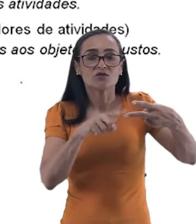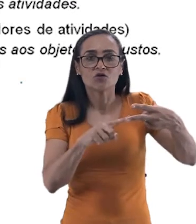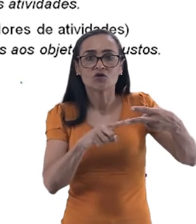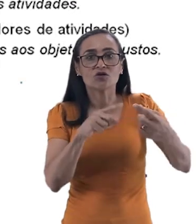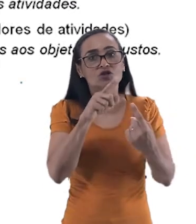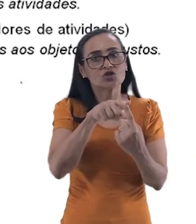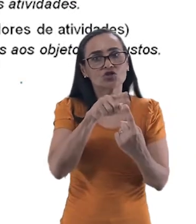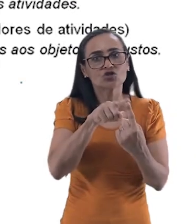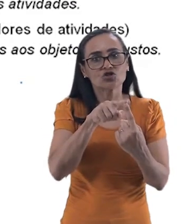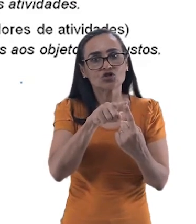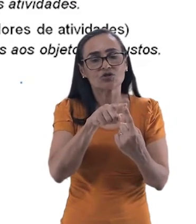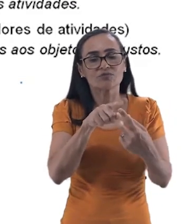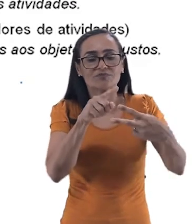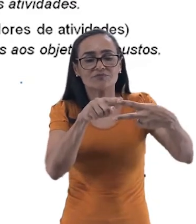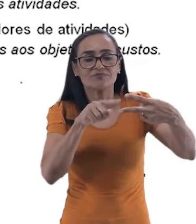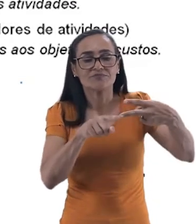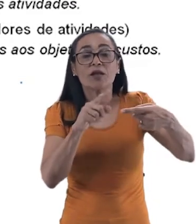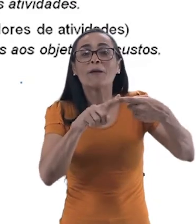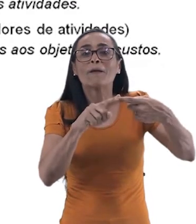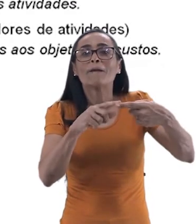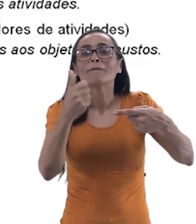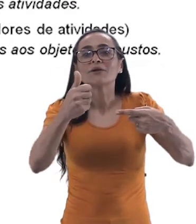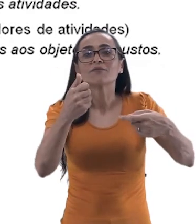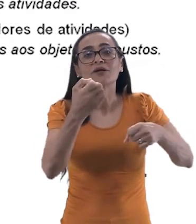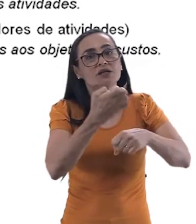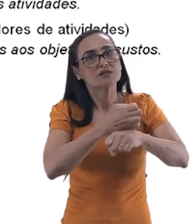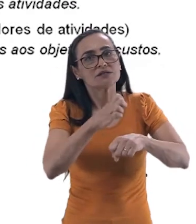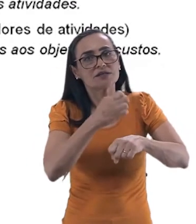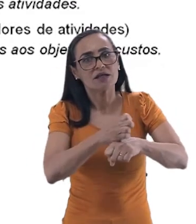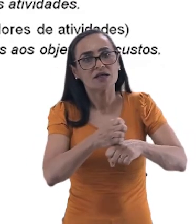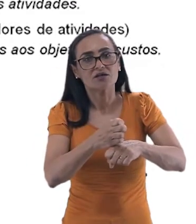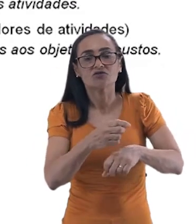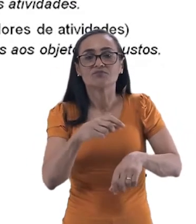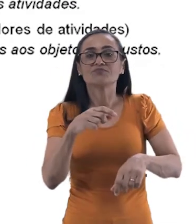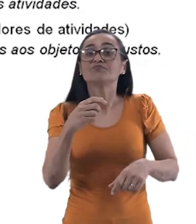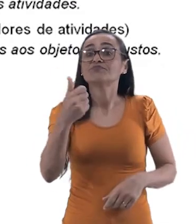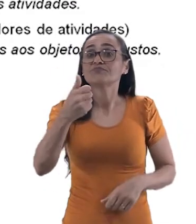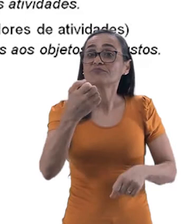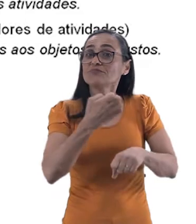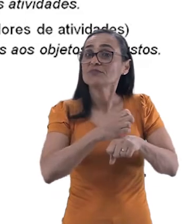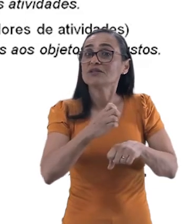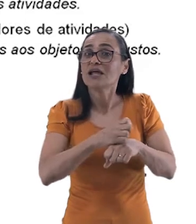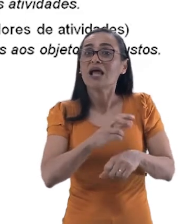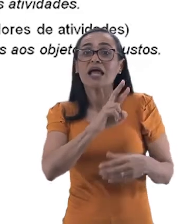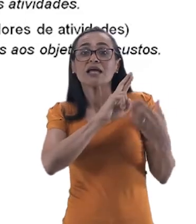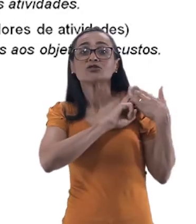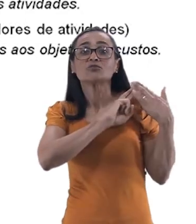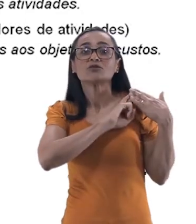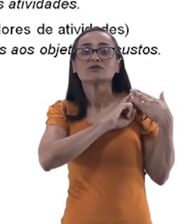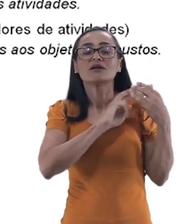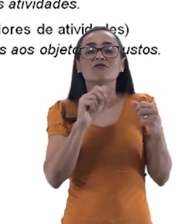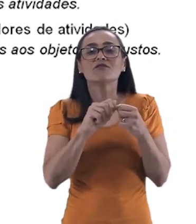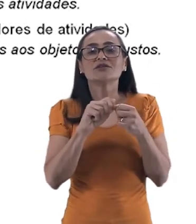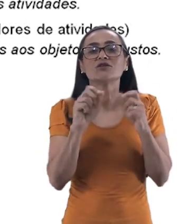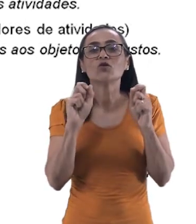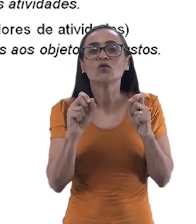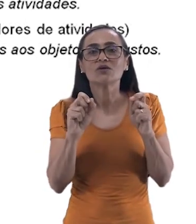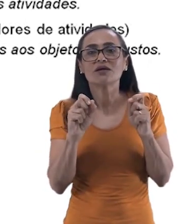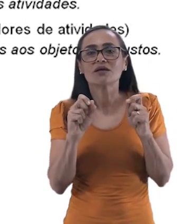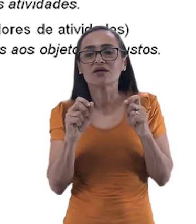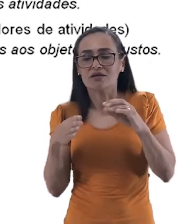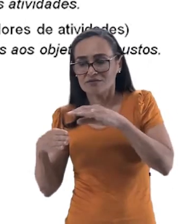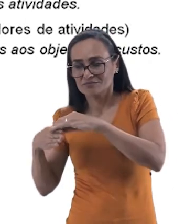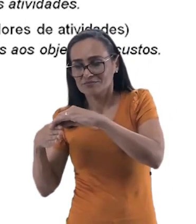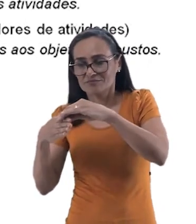de direcionadores de custo. O direcionador de primeiro estágio. Esse direcionador de primeiro estágio, ele é o responsável por